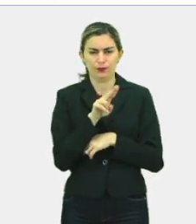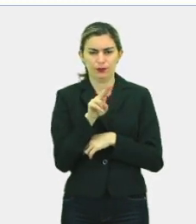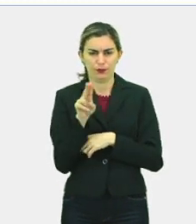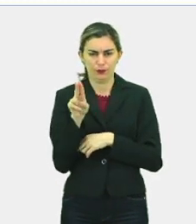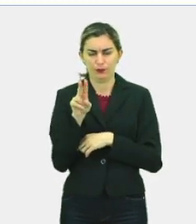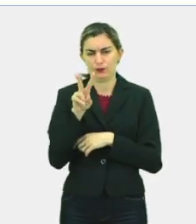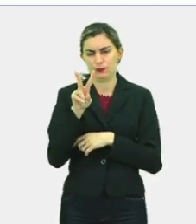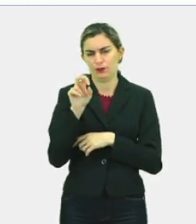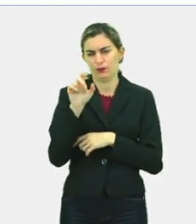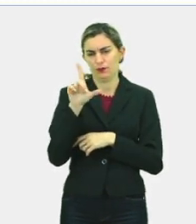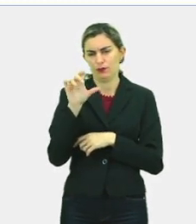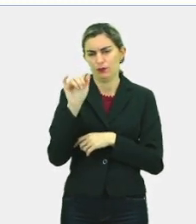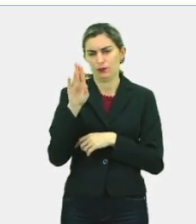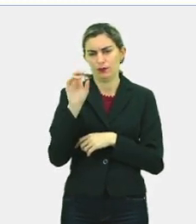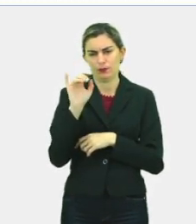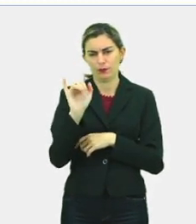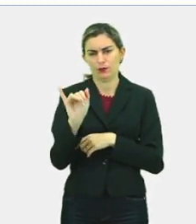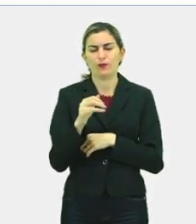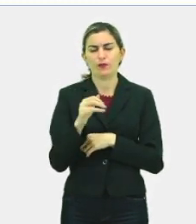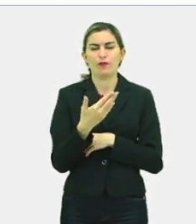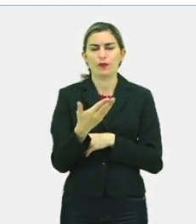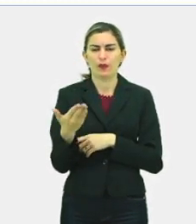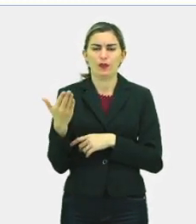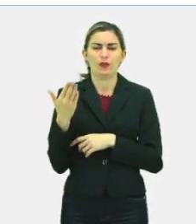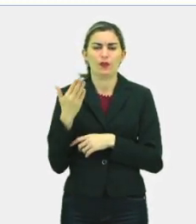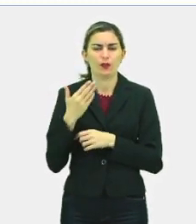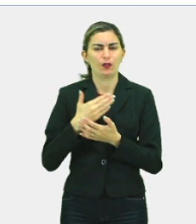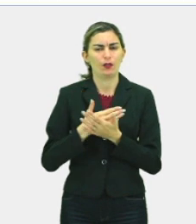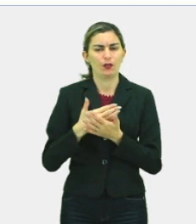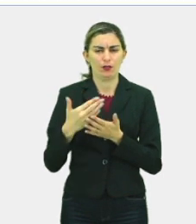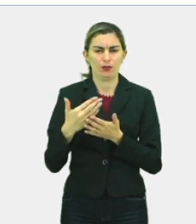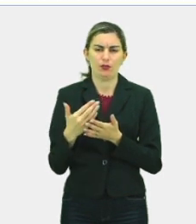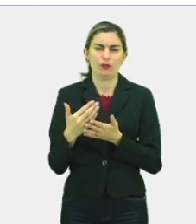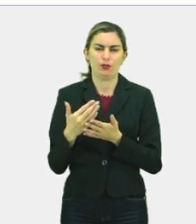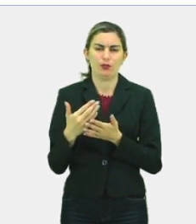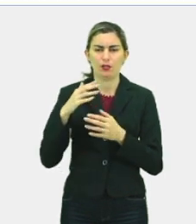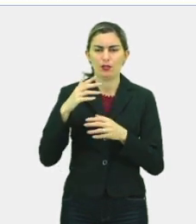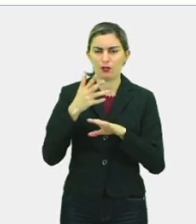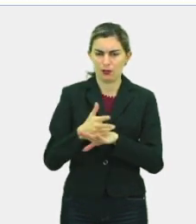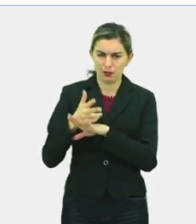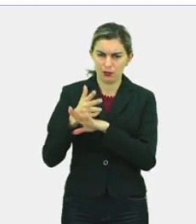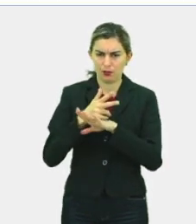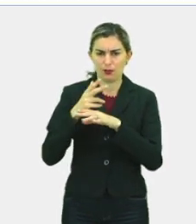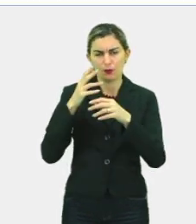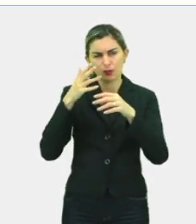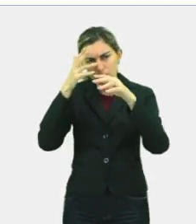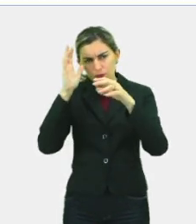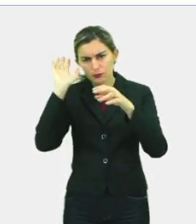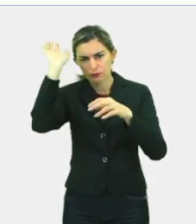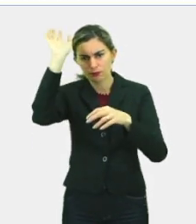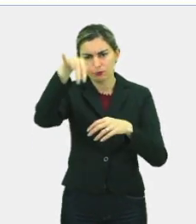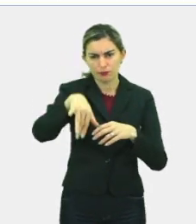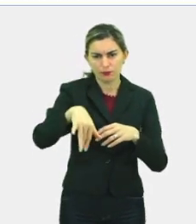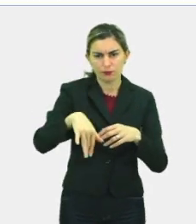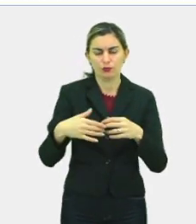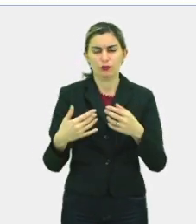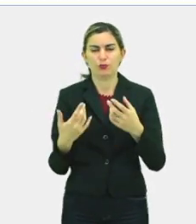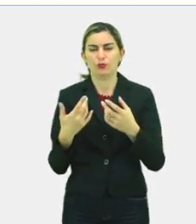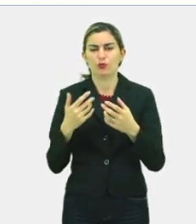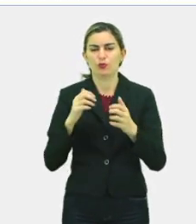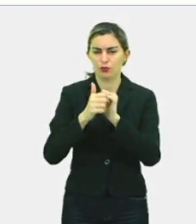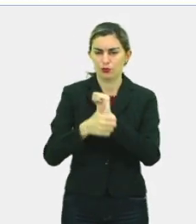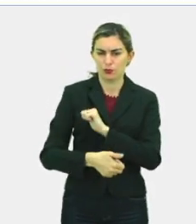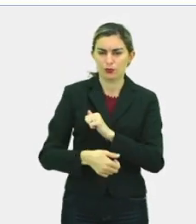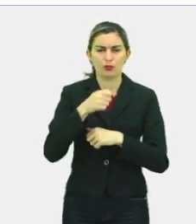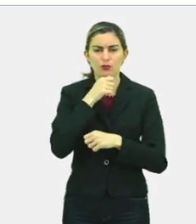do voleibol foi mitonete. Inicialmente era praticado com a câmara de ar da bola de basquete e a ideia era criar um